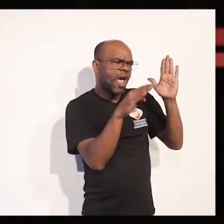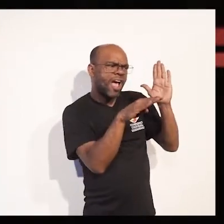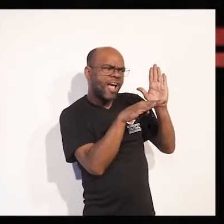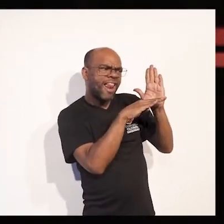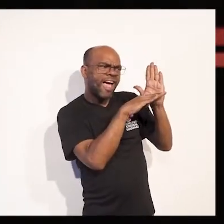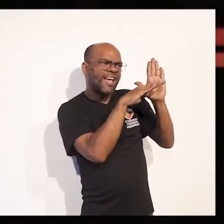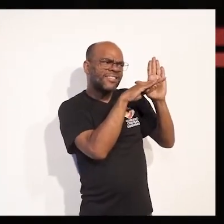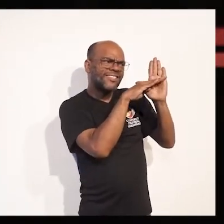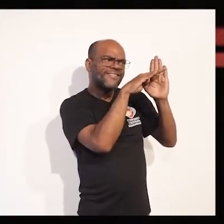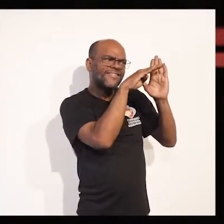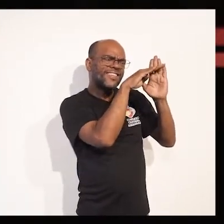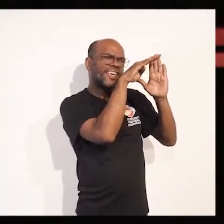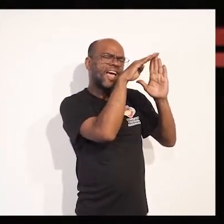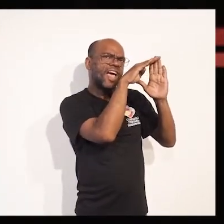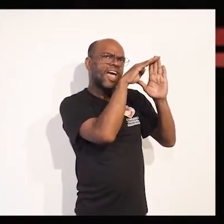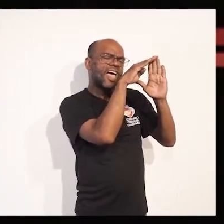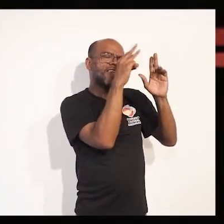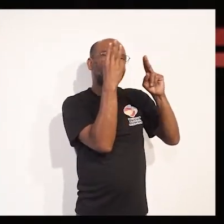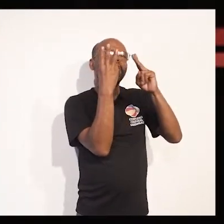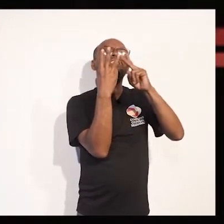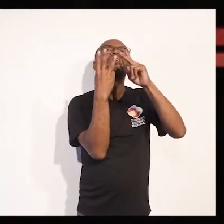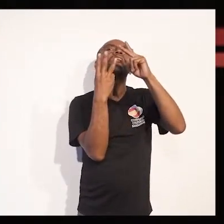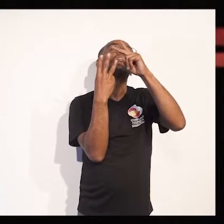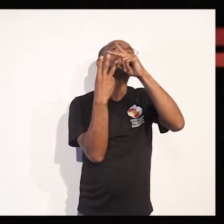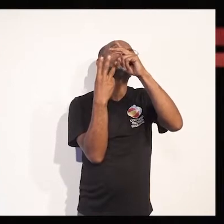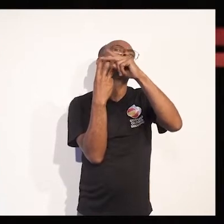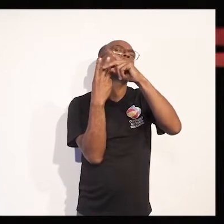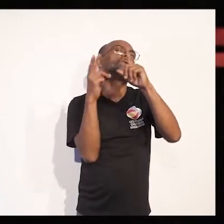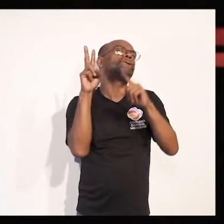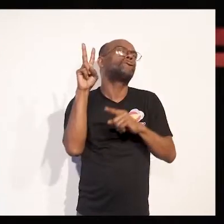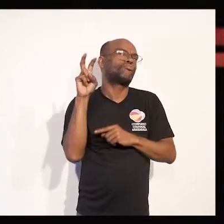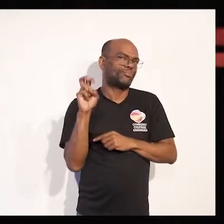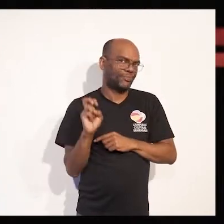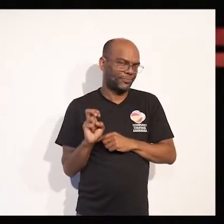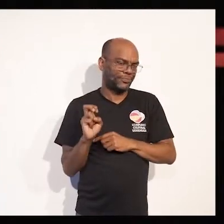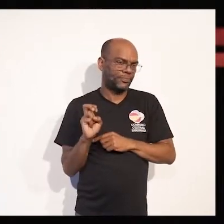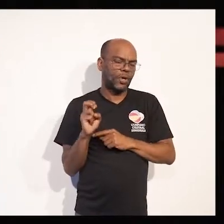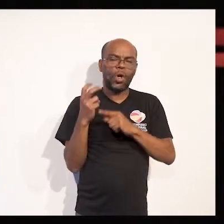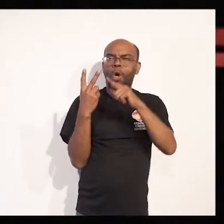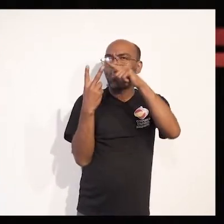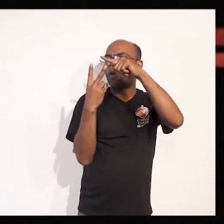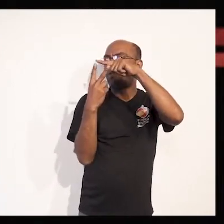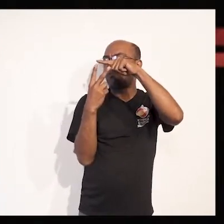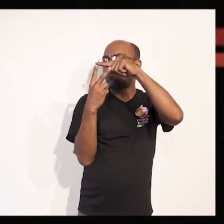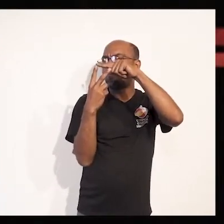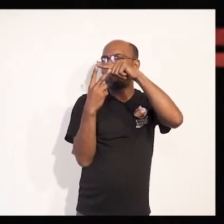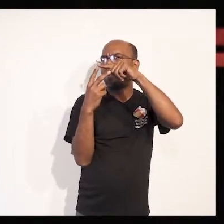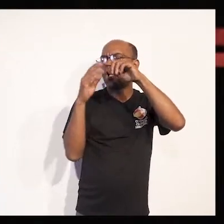cores em três tipos. Uma que ele denomina de cor pigmento